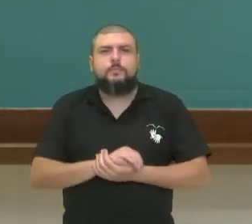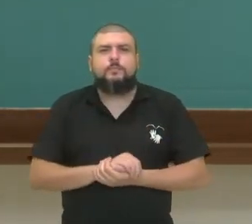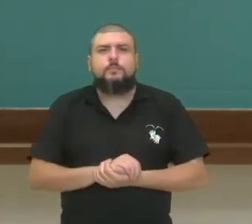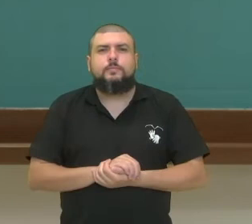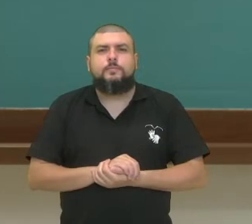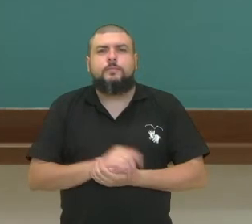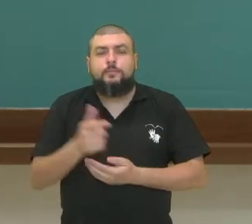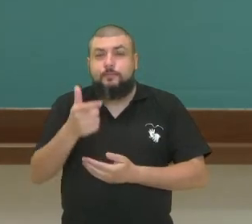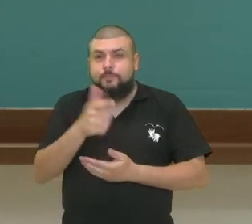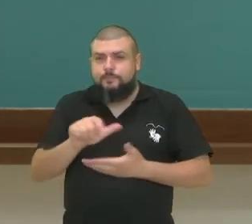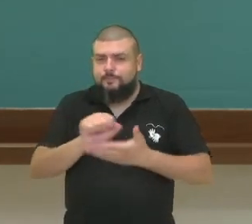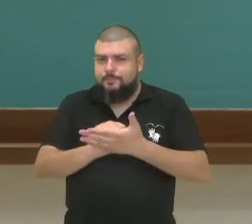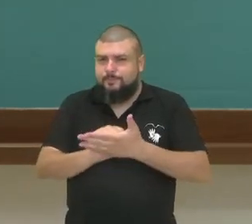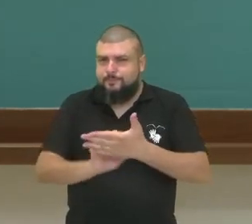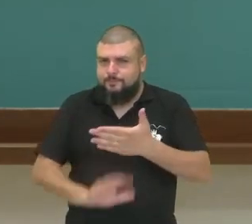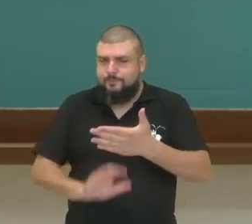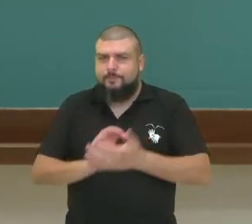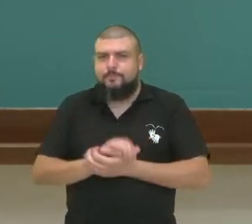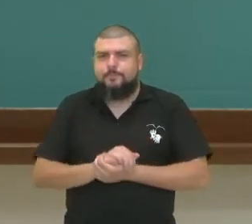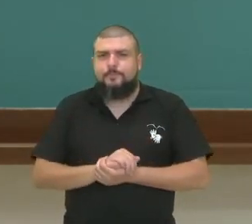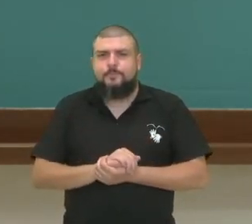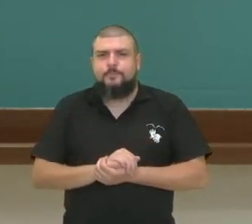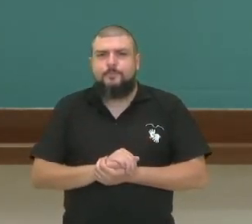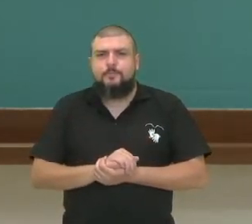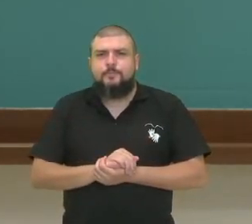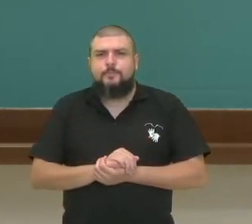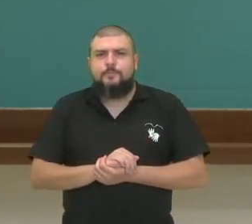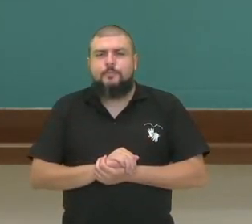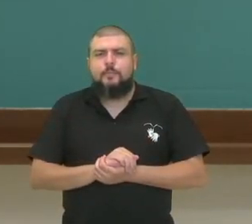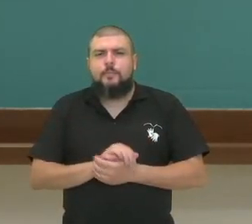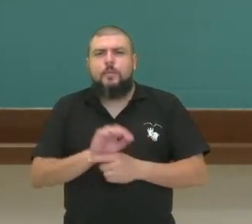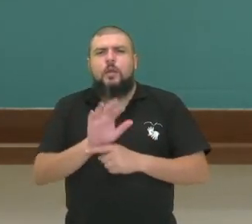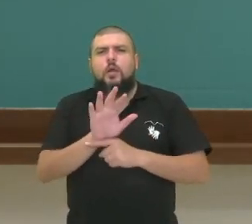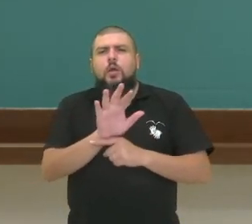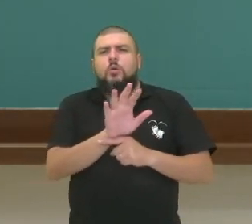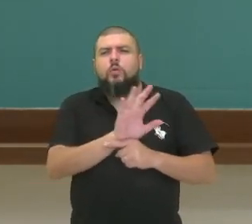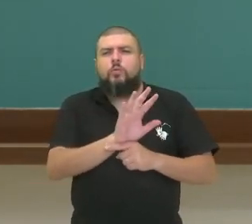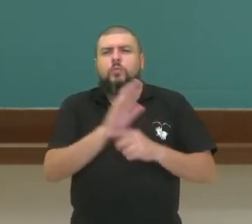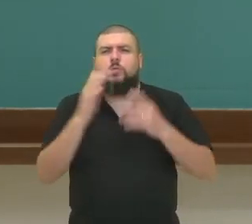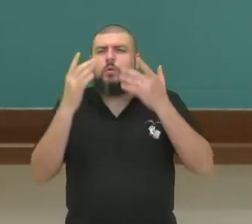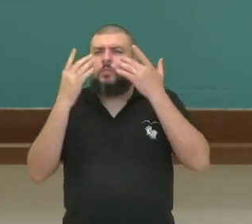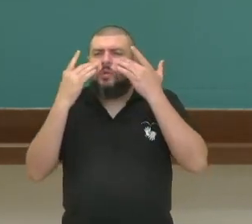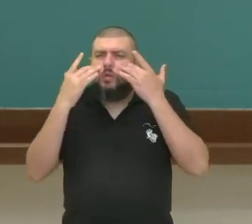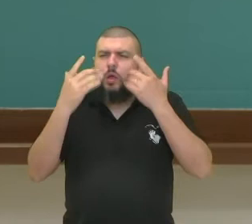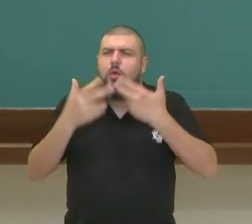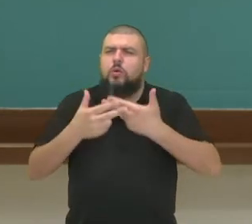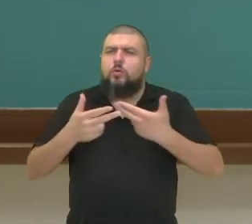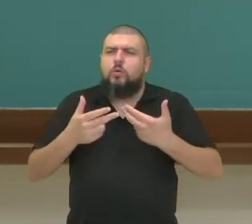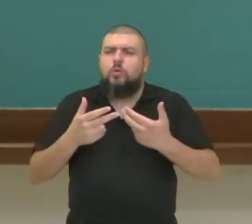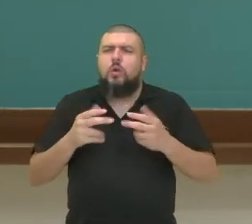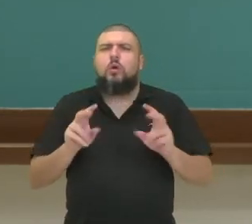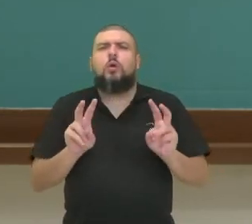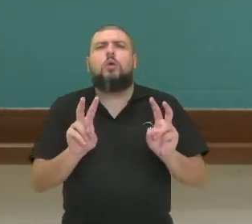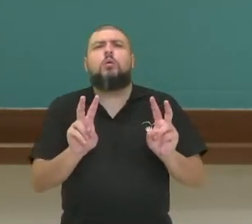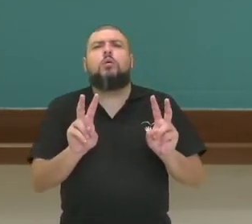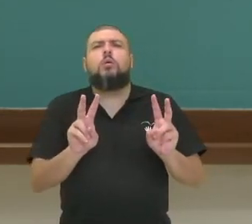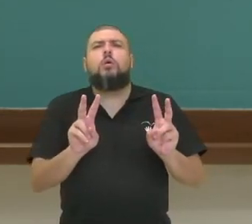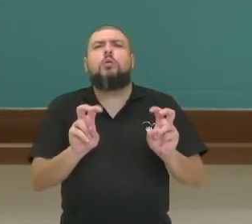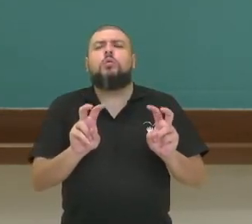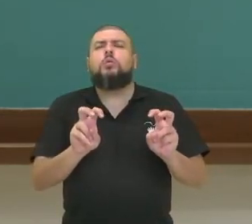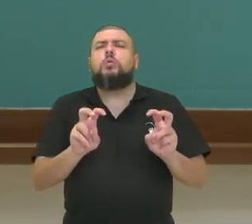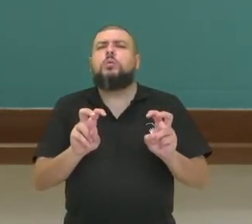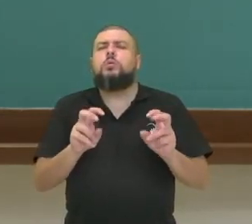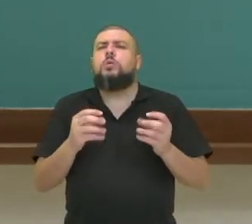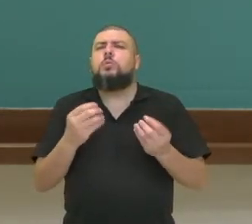uma atividade da aula de hoje. Quais eram os temas discutidos pelo filme e peças de teatro que procuravam contestar a sociedade brasileira no